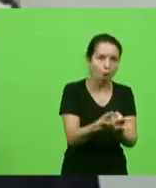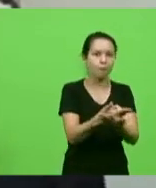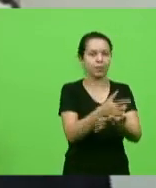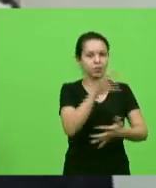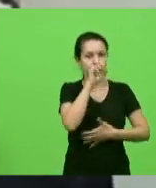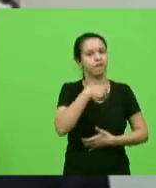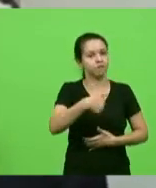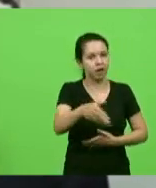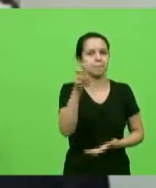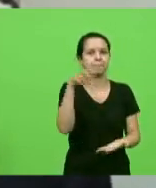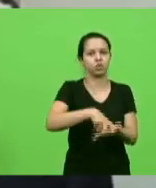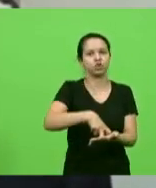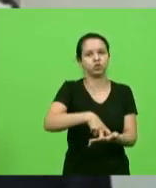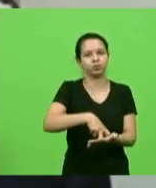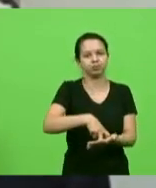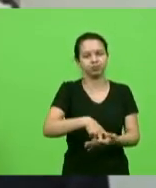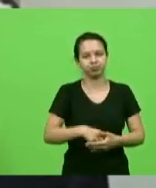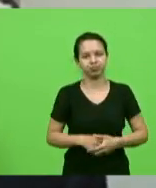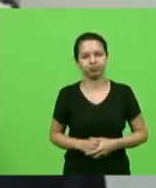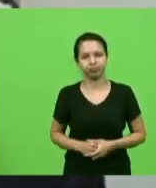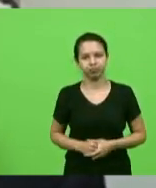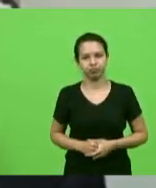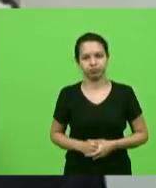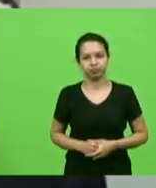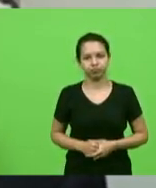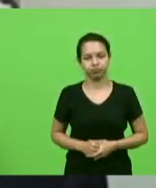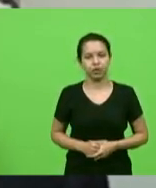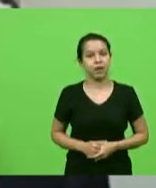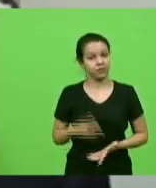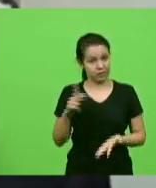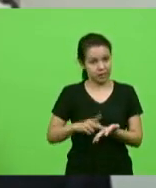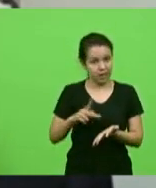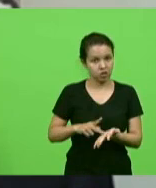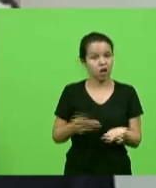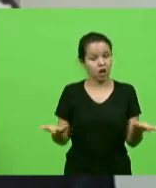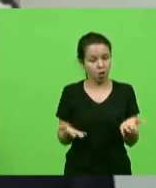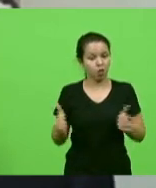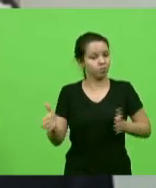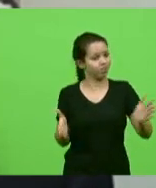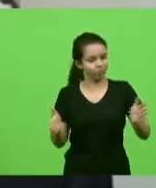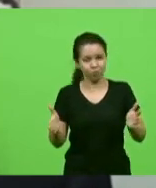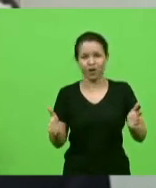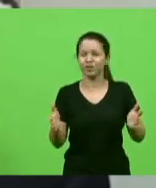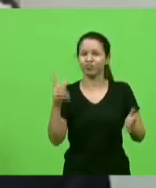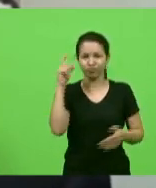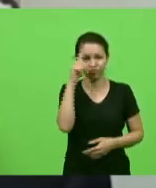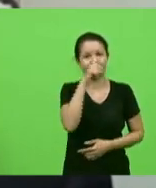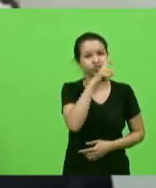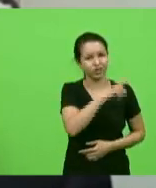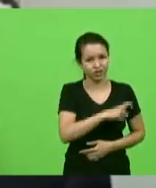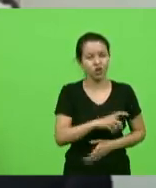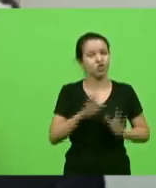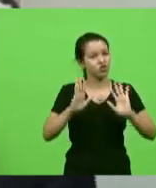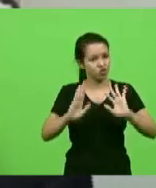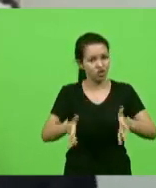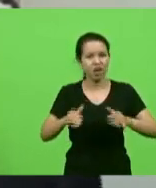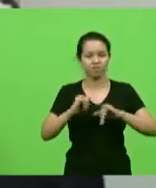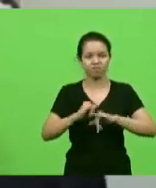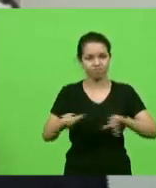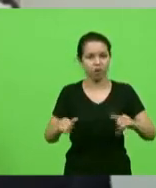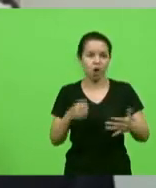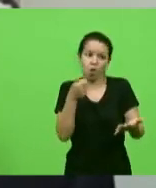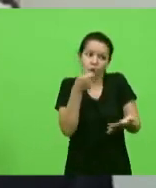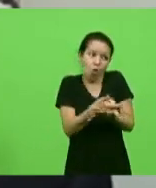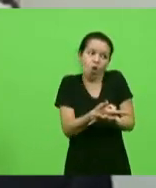serão punidos de tal fato estamos diante de uma situação estarrecedora e já classificada como